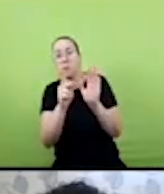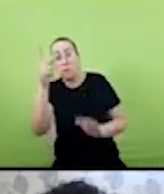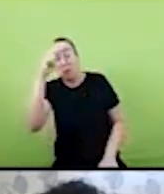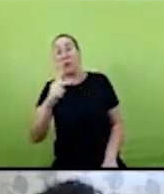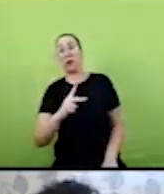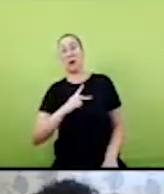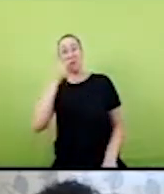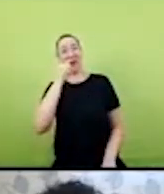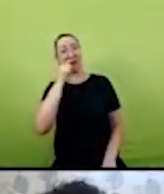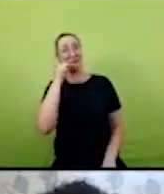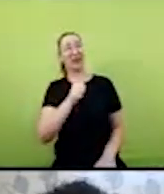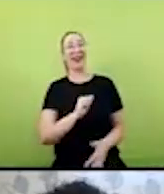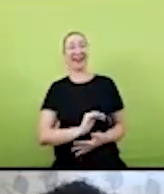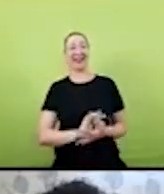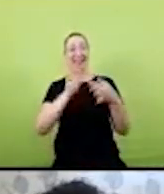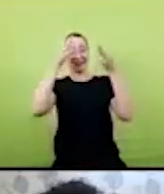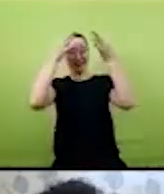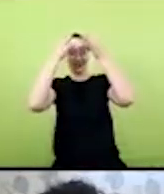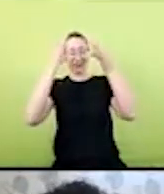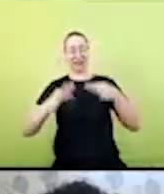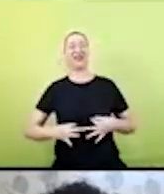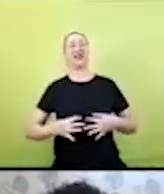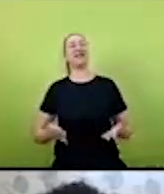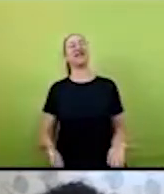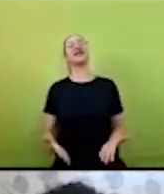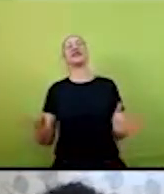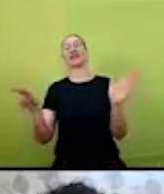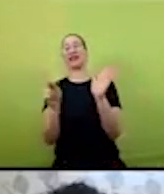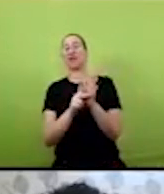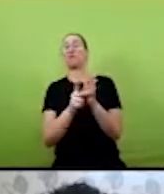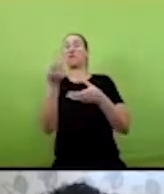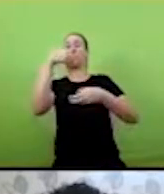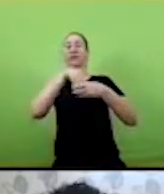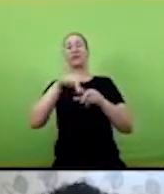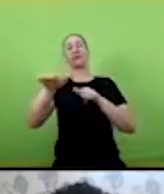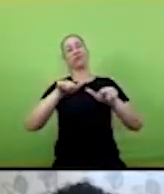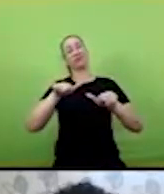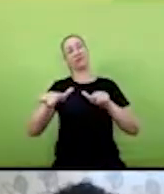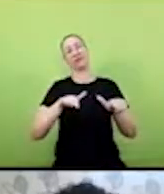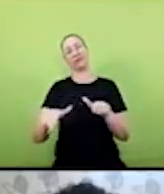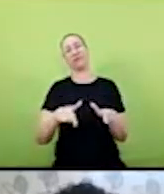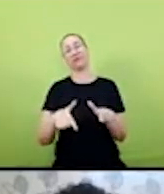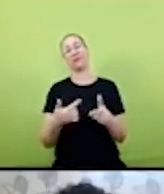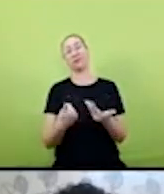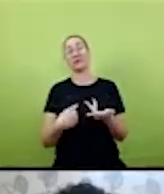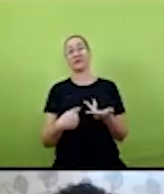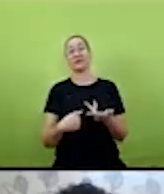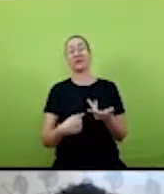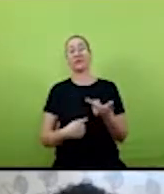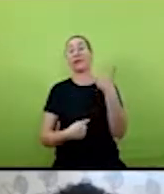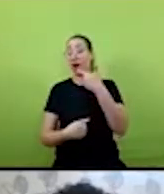quando fala de assédio sexual, é específico para o ambiente de trabalho. A lei do estupro, que também foi